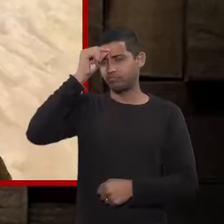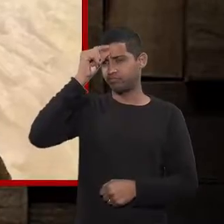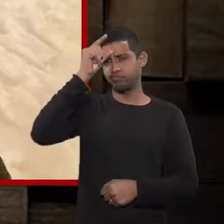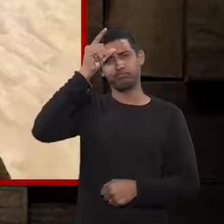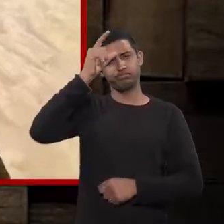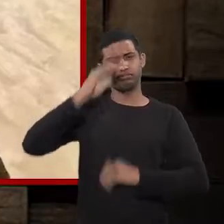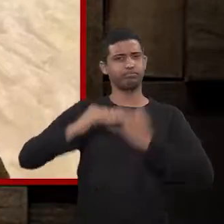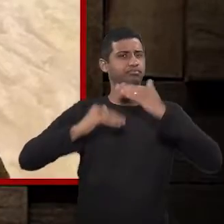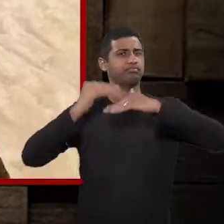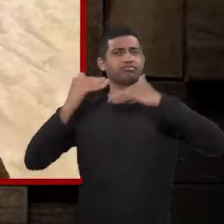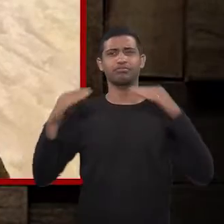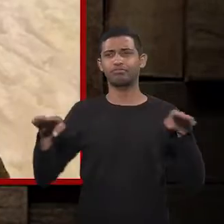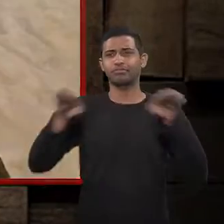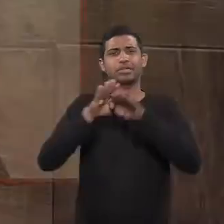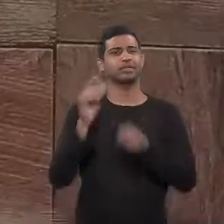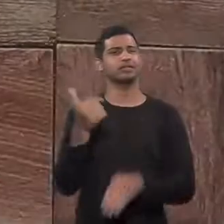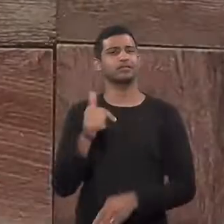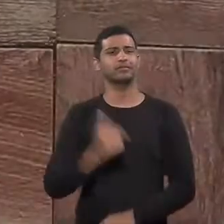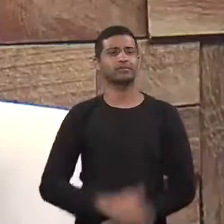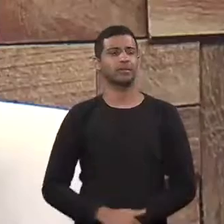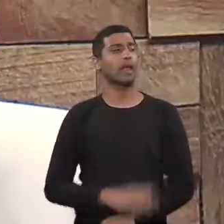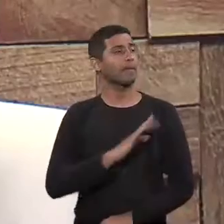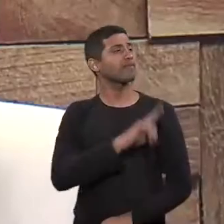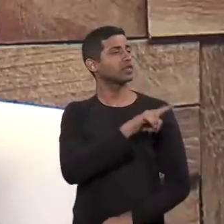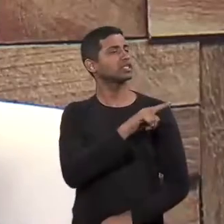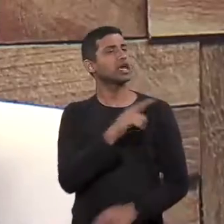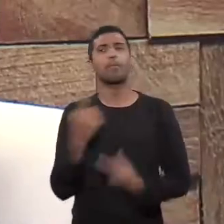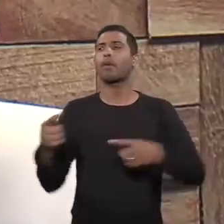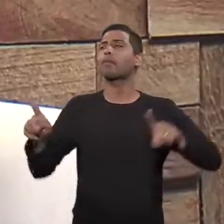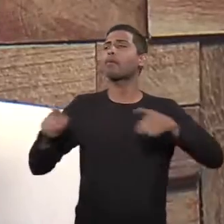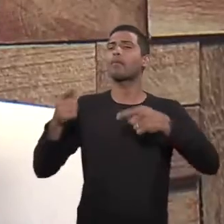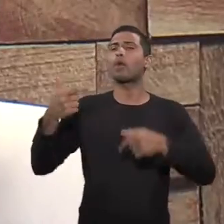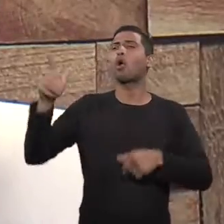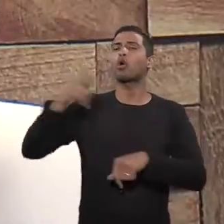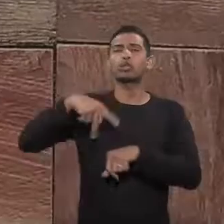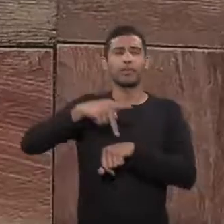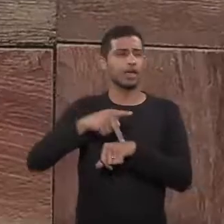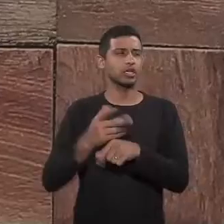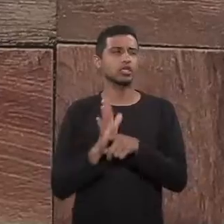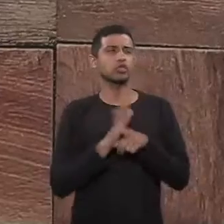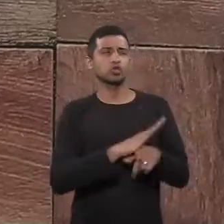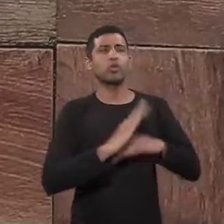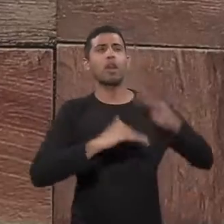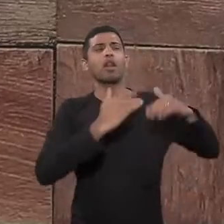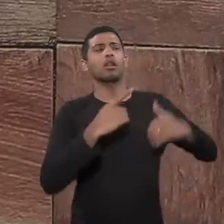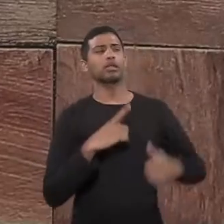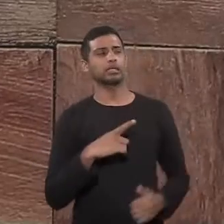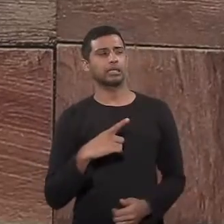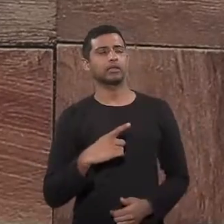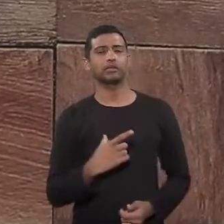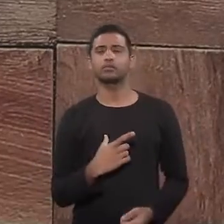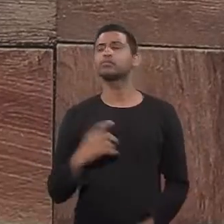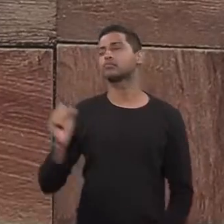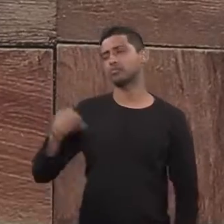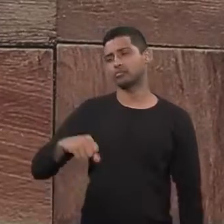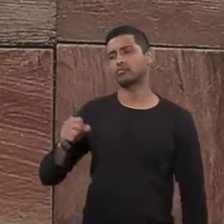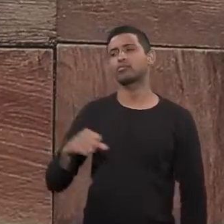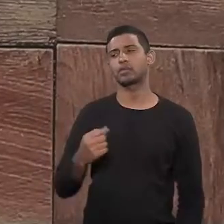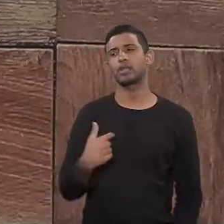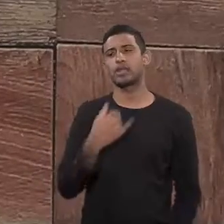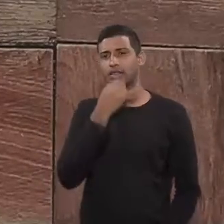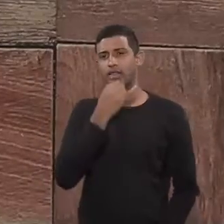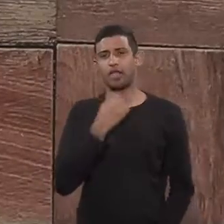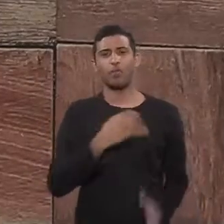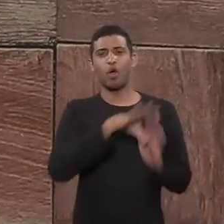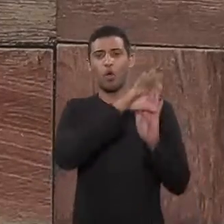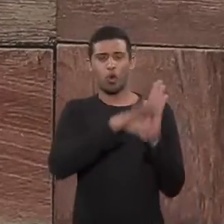crescimento, assim, imensurável. E tocar fora também vira chancela? Eu acho que sim. Você ter